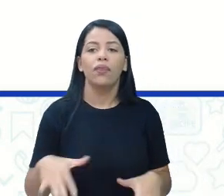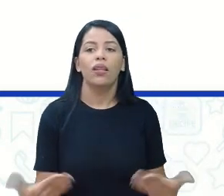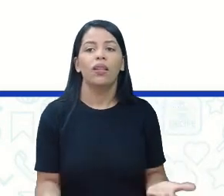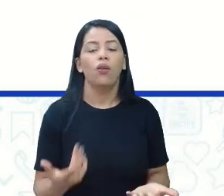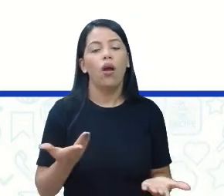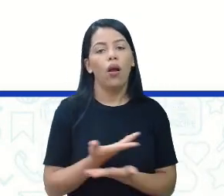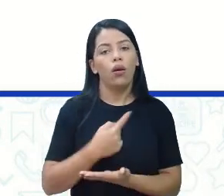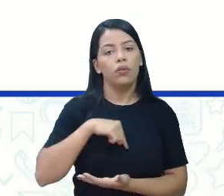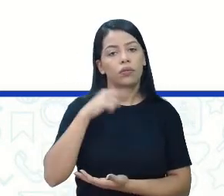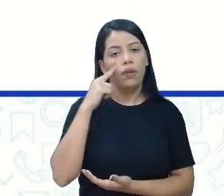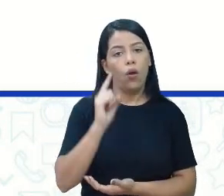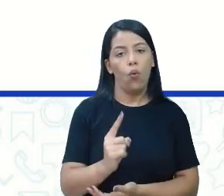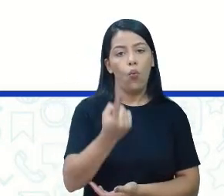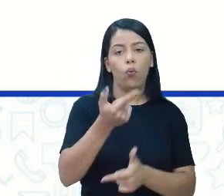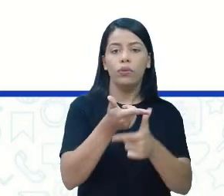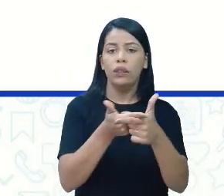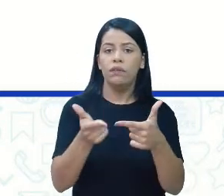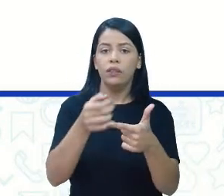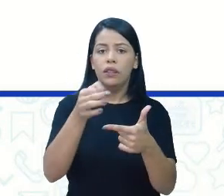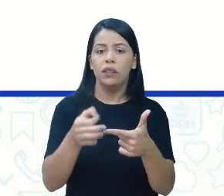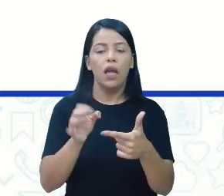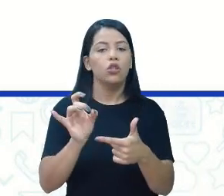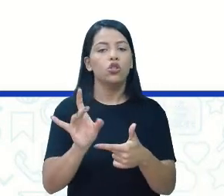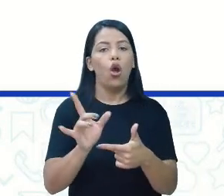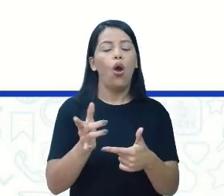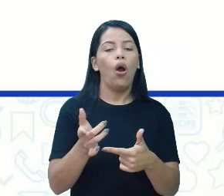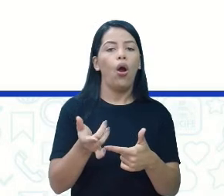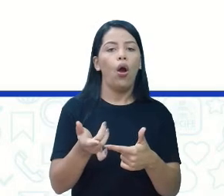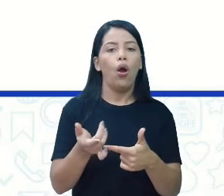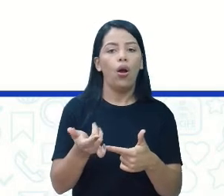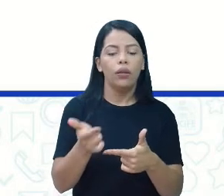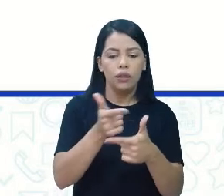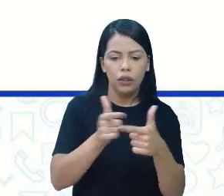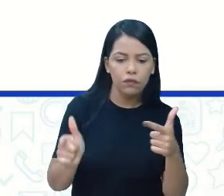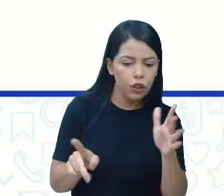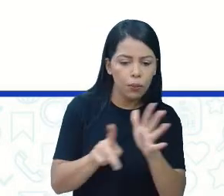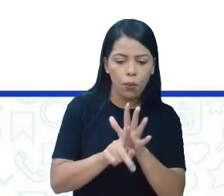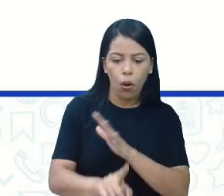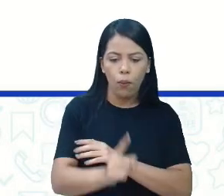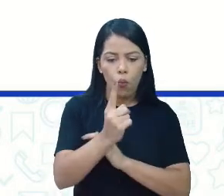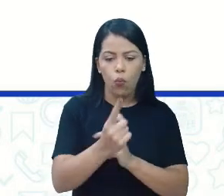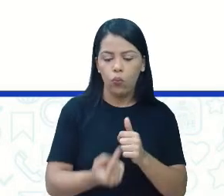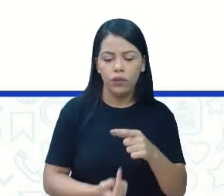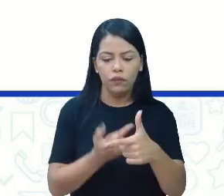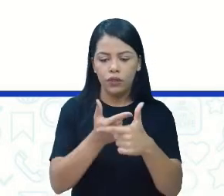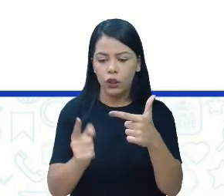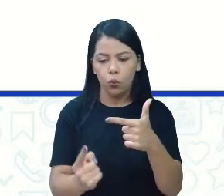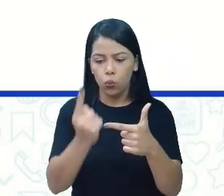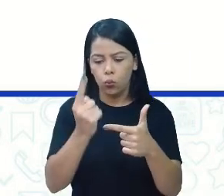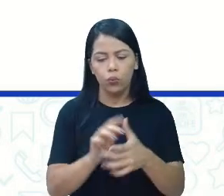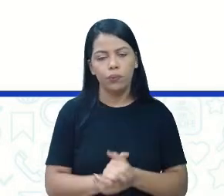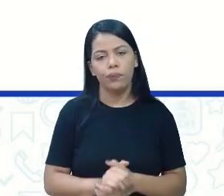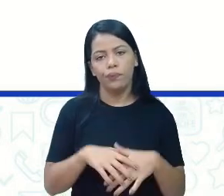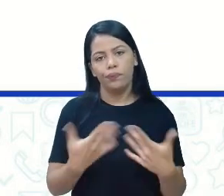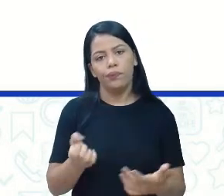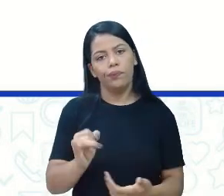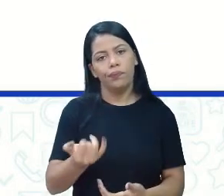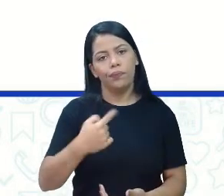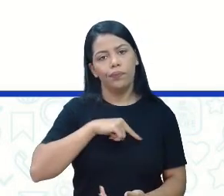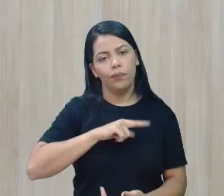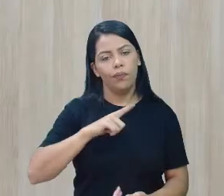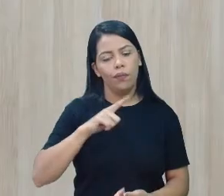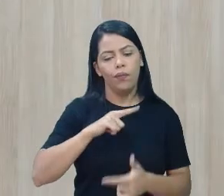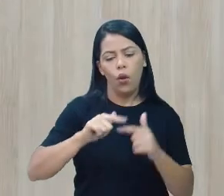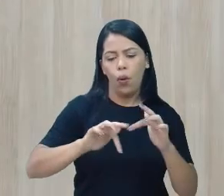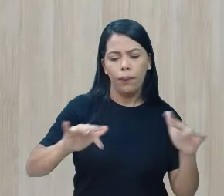O número 1, para dividir de maneira exata, só dá para dividir para ele mesmo, né? Então, aí a gente tem que, se eu tenho um objeto, só uma